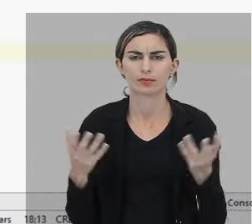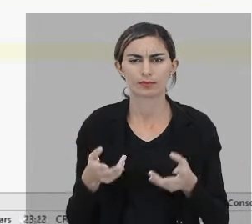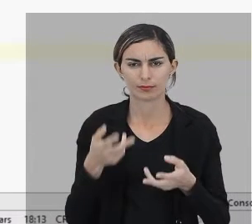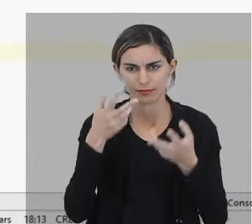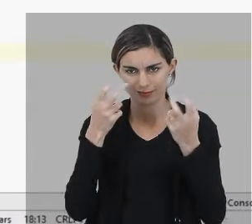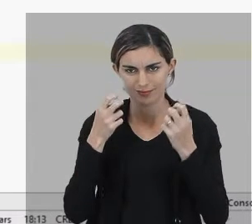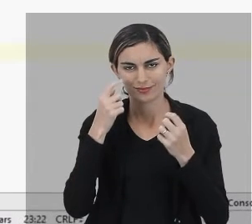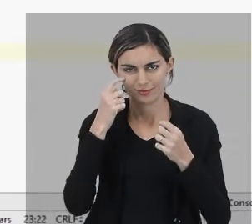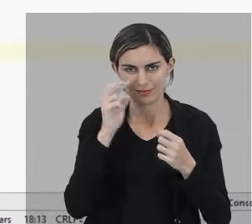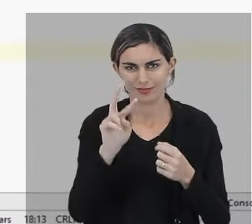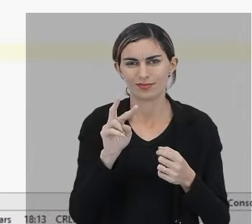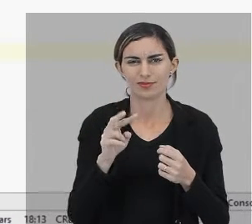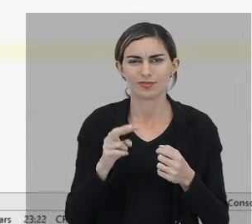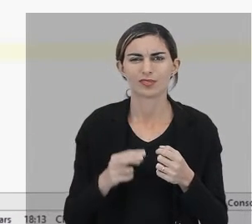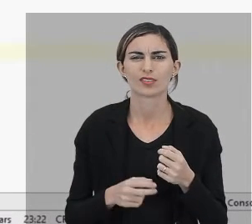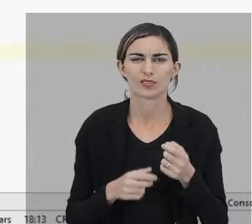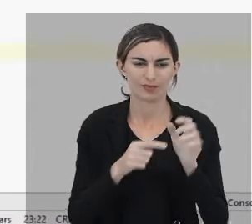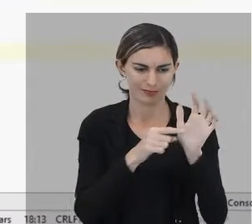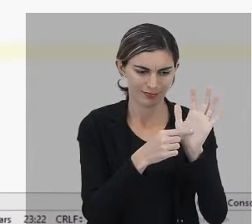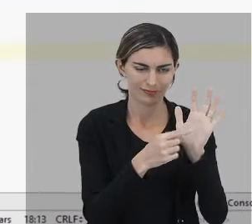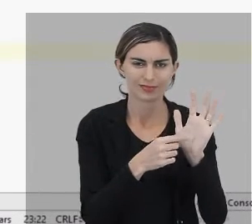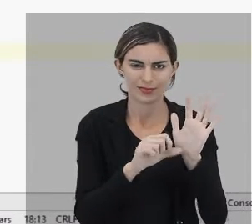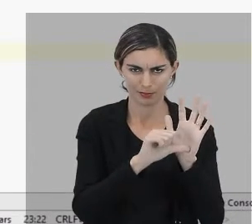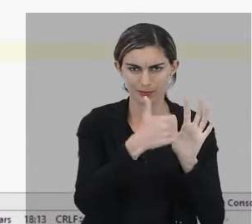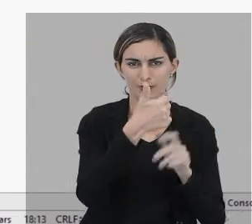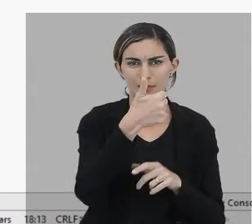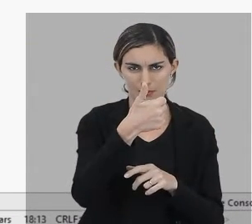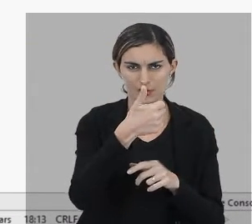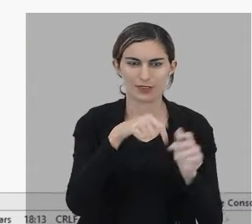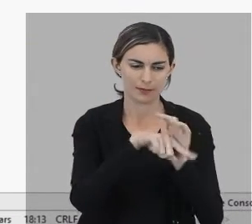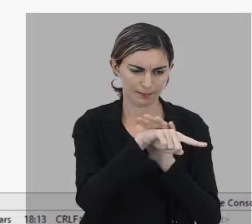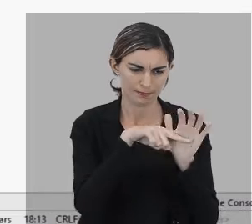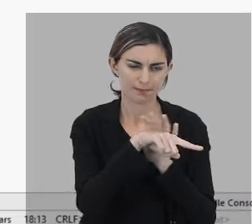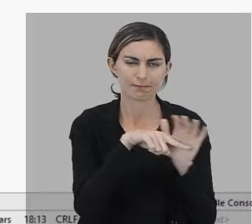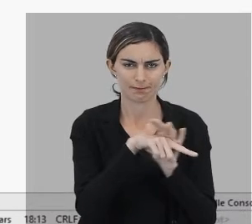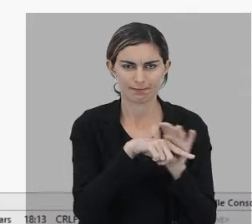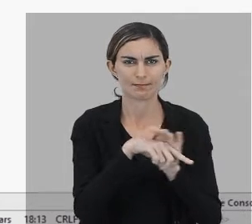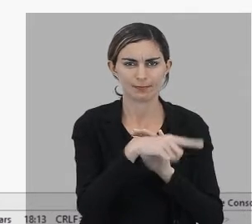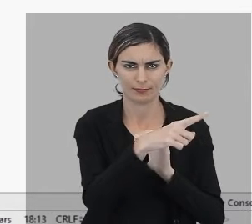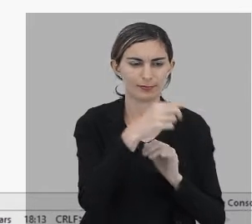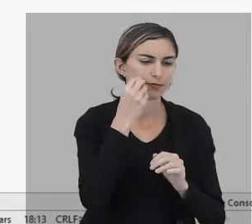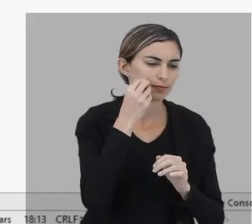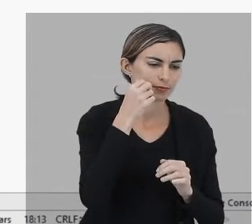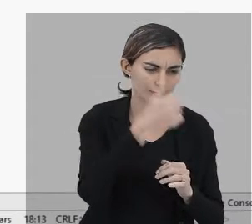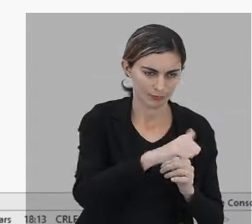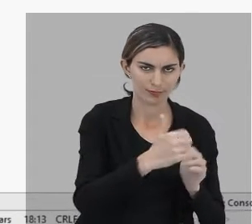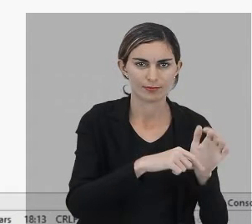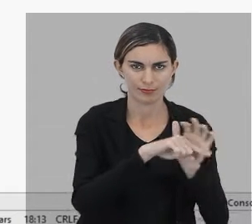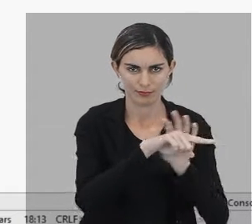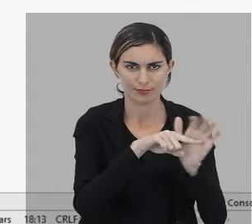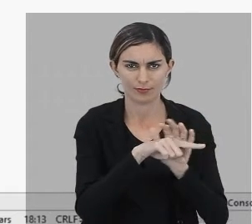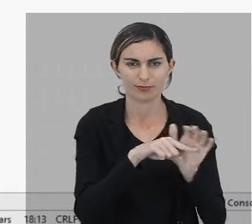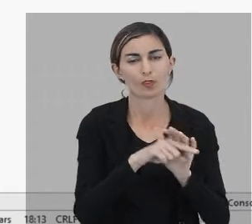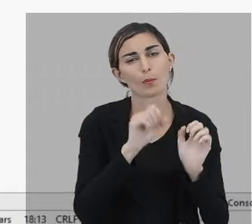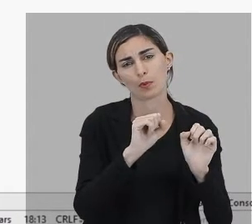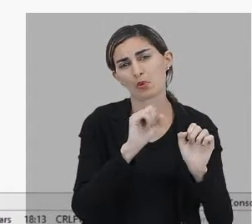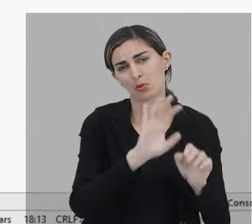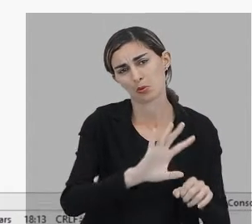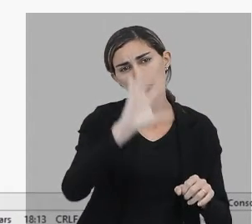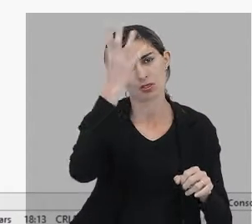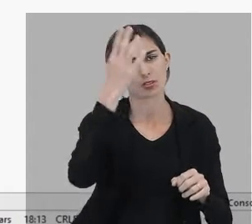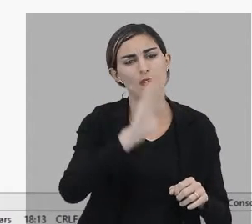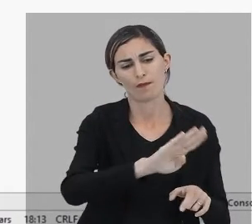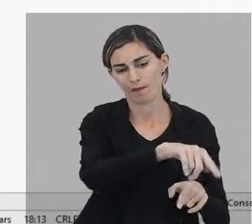o while estava na frente, podia ser que a primeira verificação dele, o primeiro teste, fosse